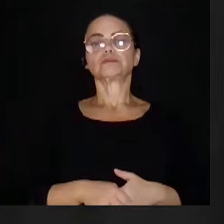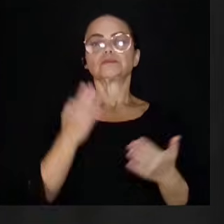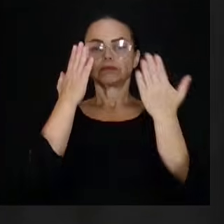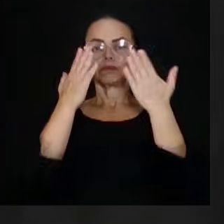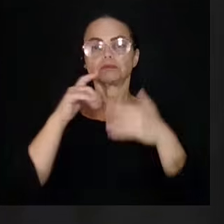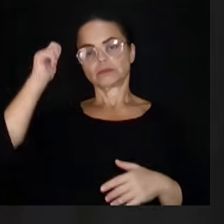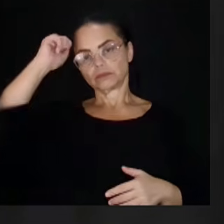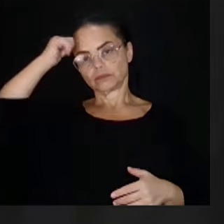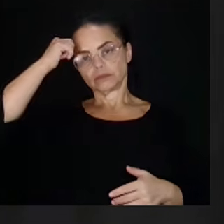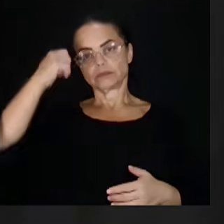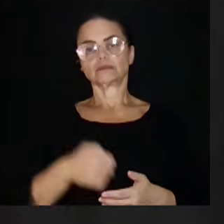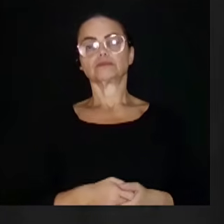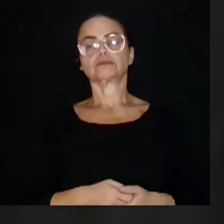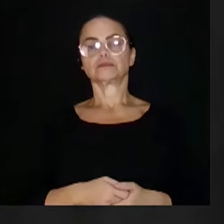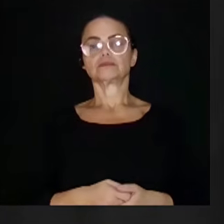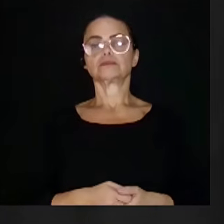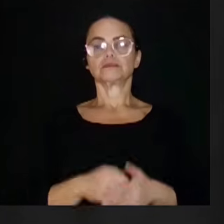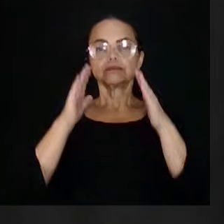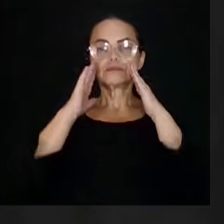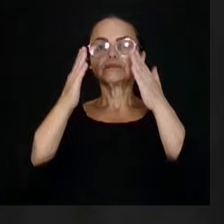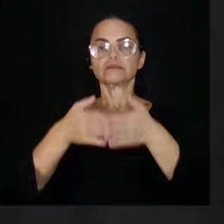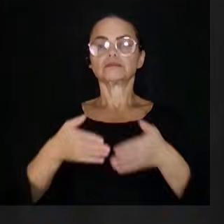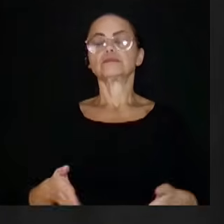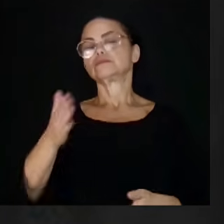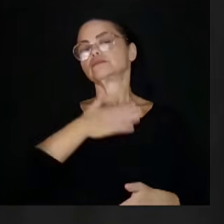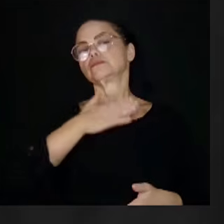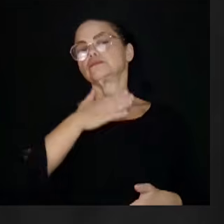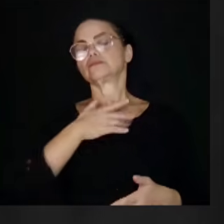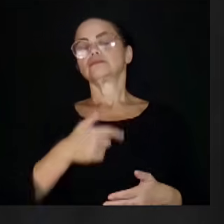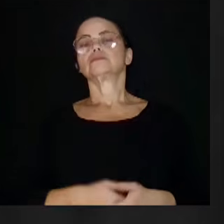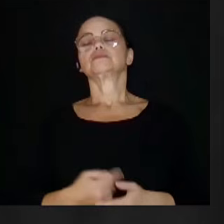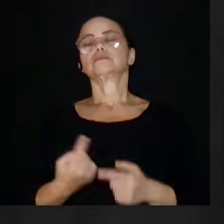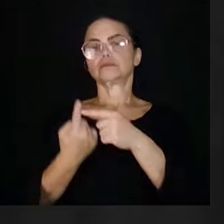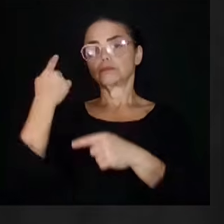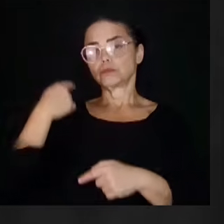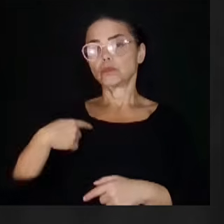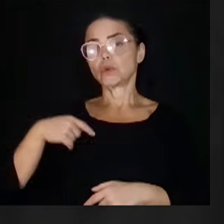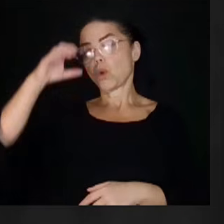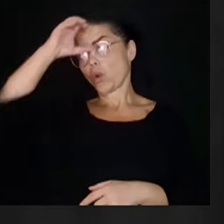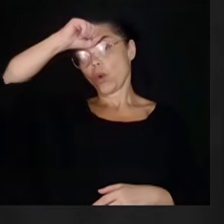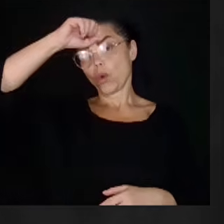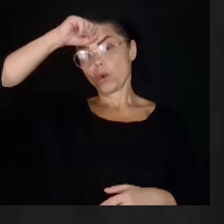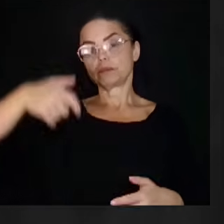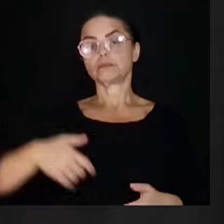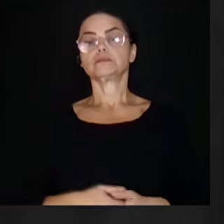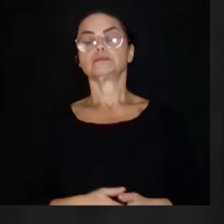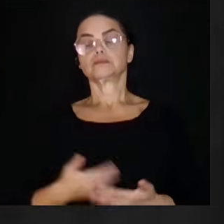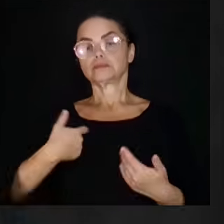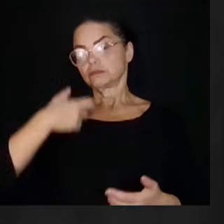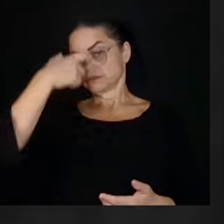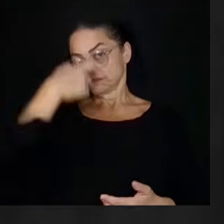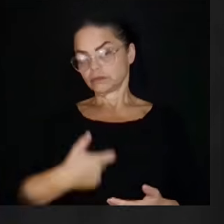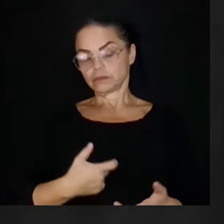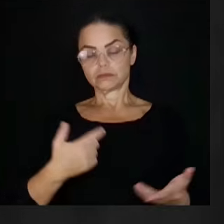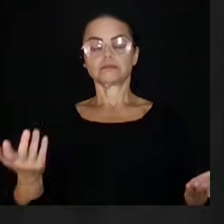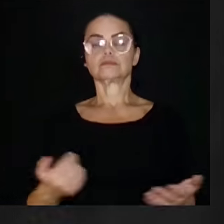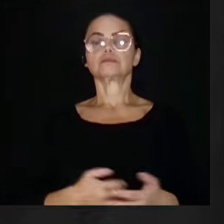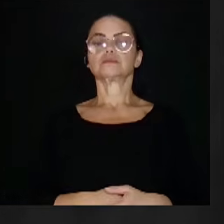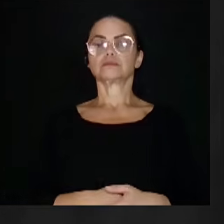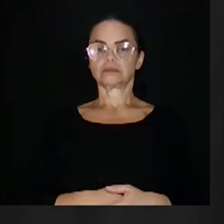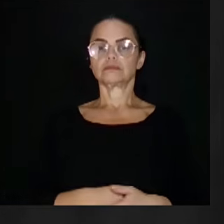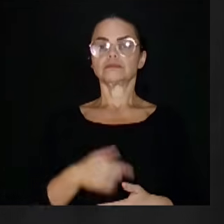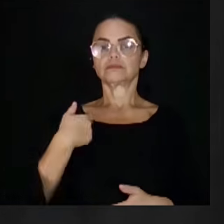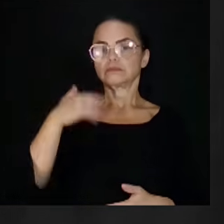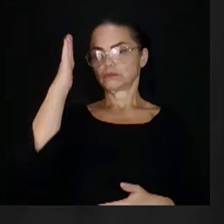dialoga direto com as minhas raízes, com aquilo que eu sou, aquilo que eu entendo por